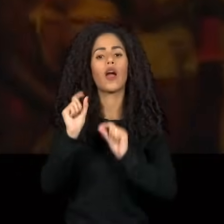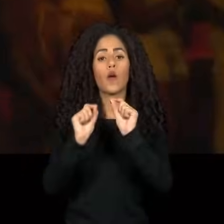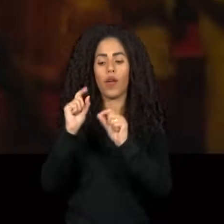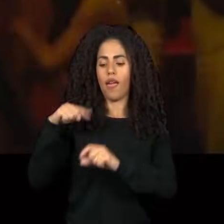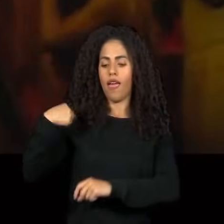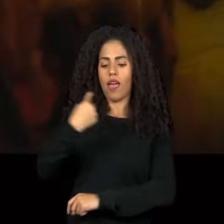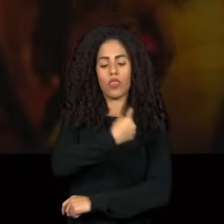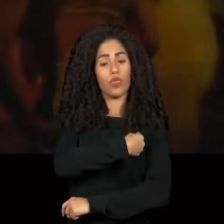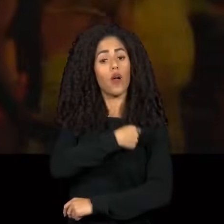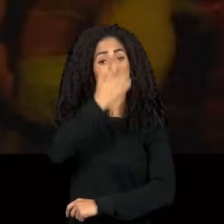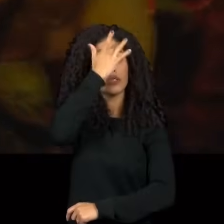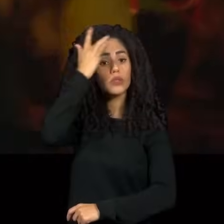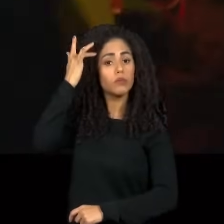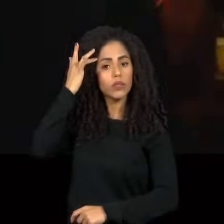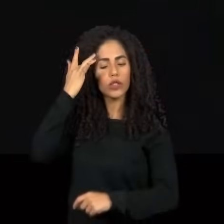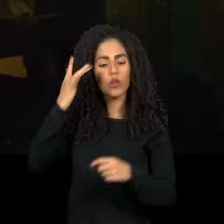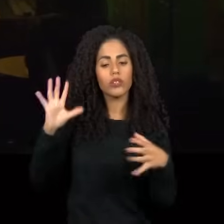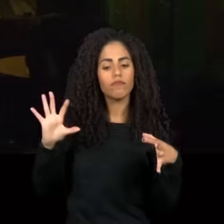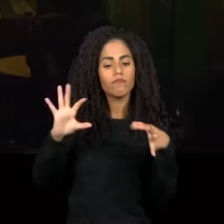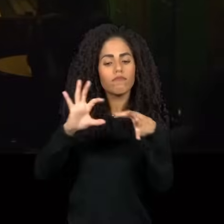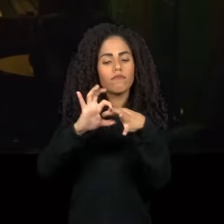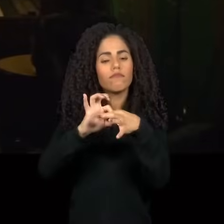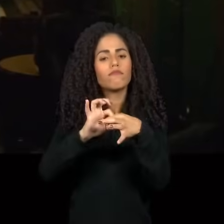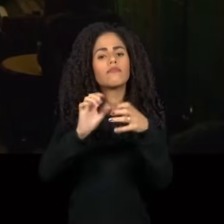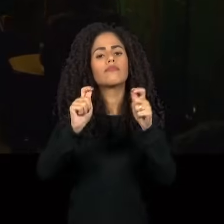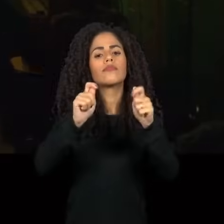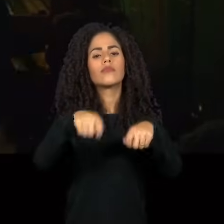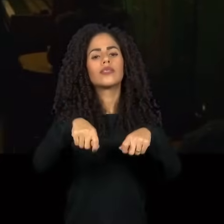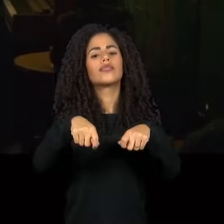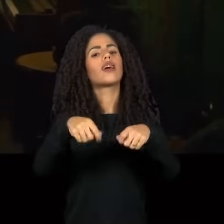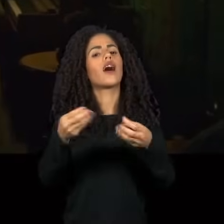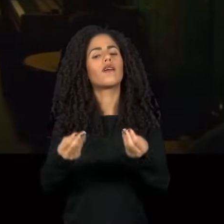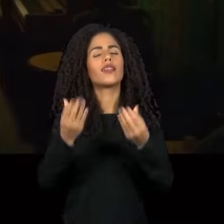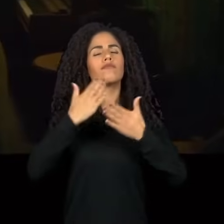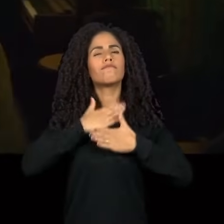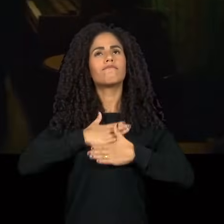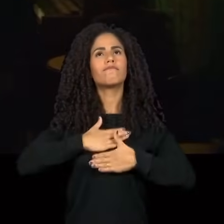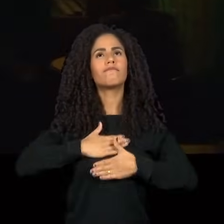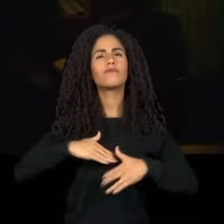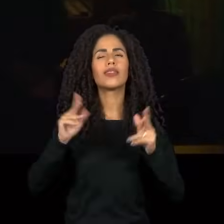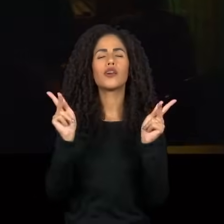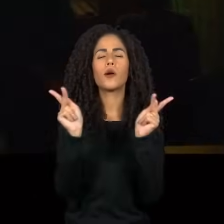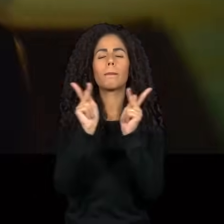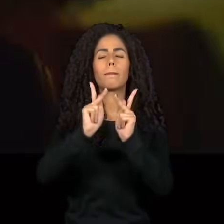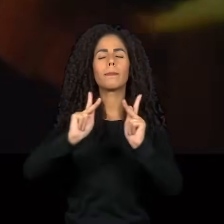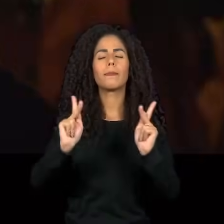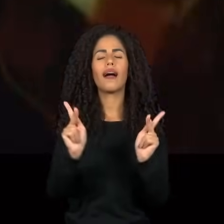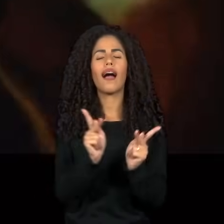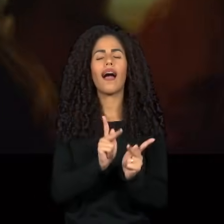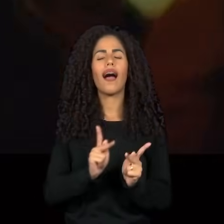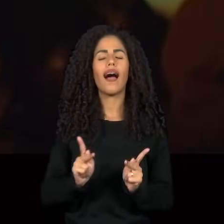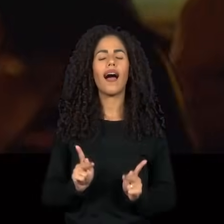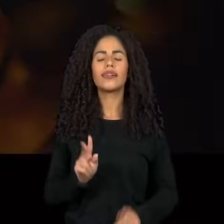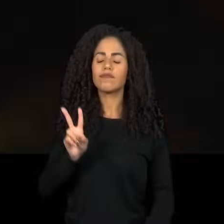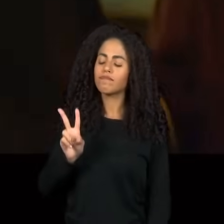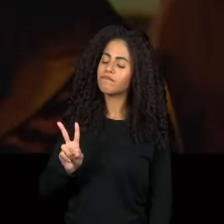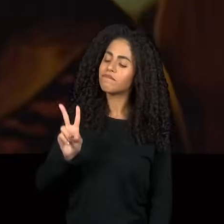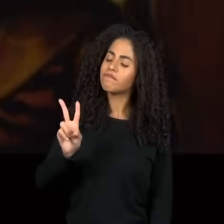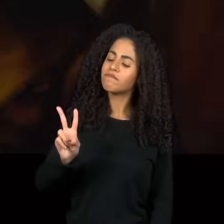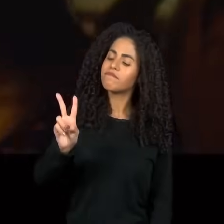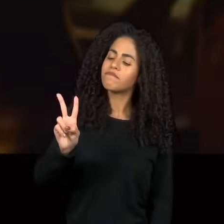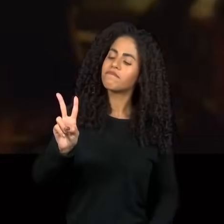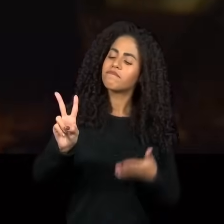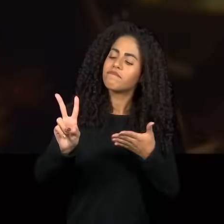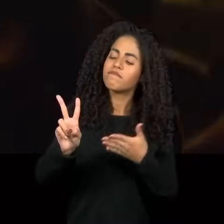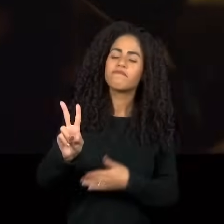pessoas envolvidas elas possam ter tranquilidade de fazer o seu percurso na